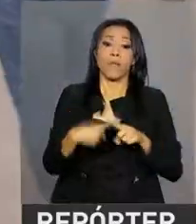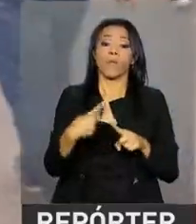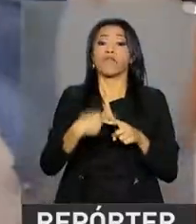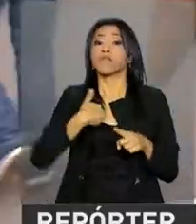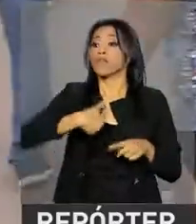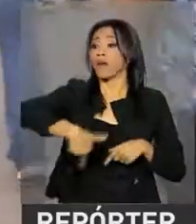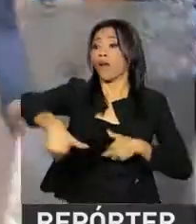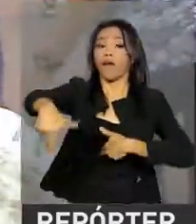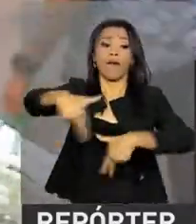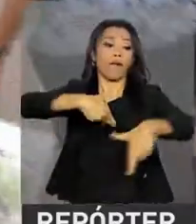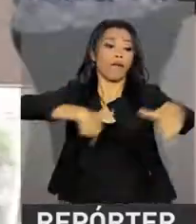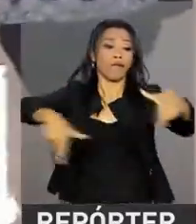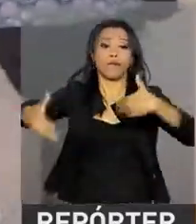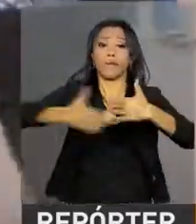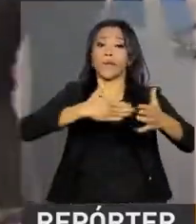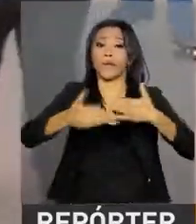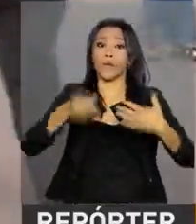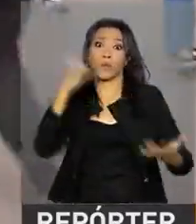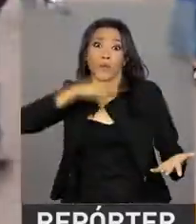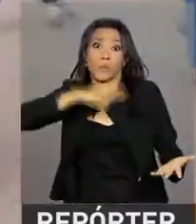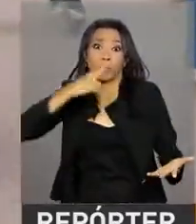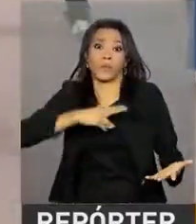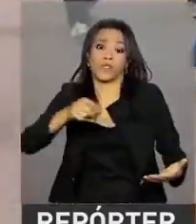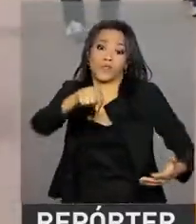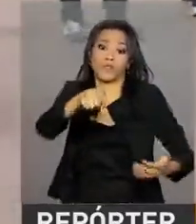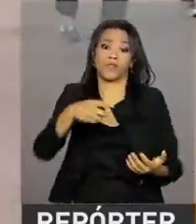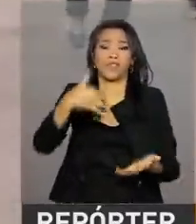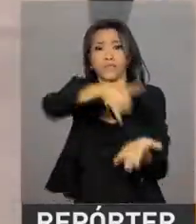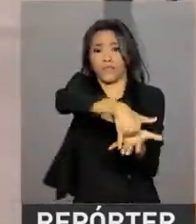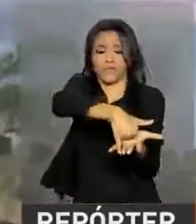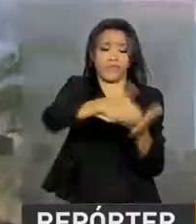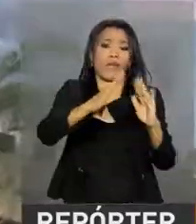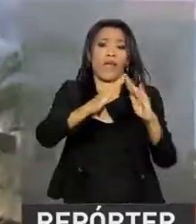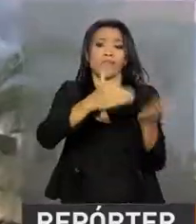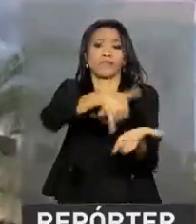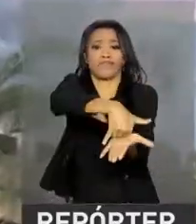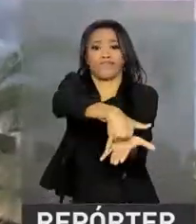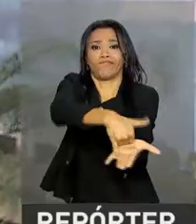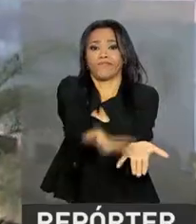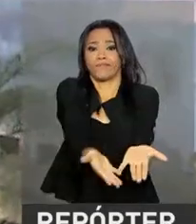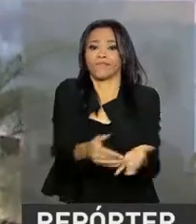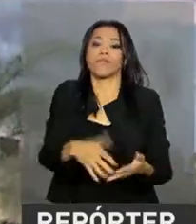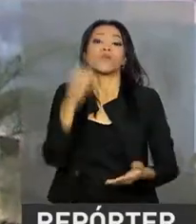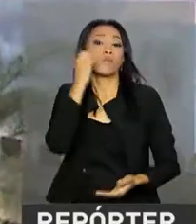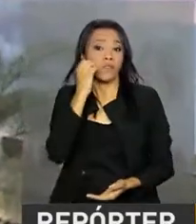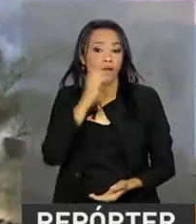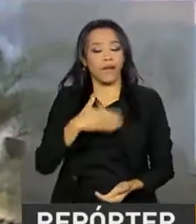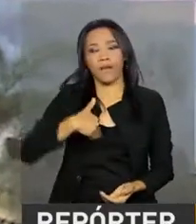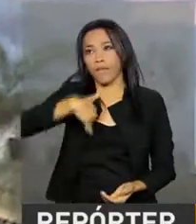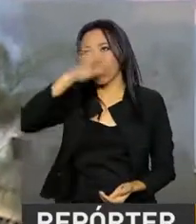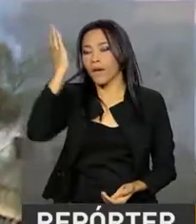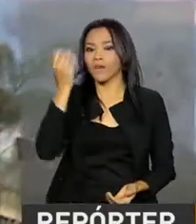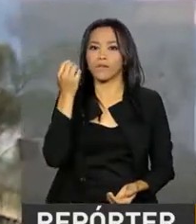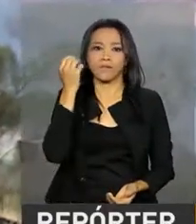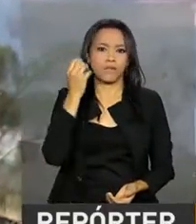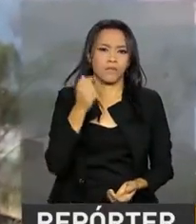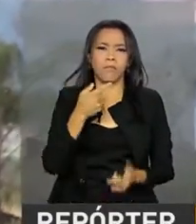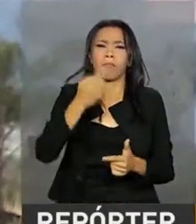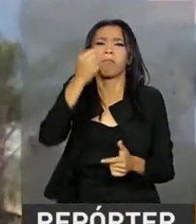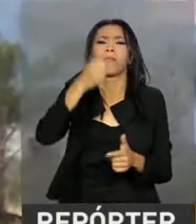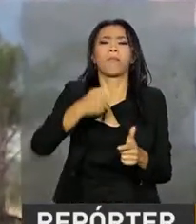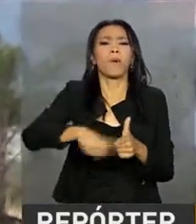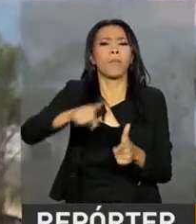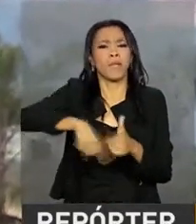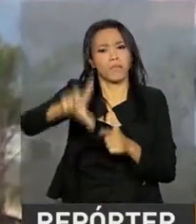você precisar, de emergência você tem como usar, e o fixo só em casa mais. O telefone celular é mais prático, dá menos problema